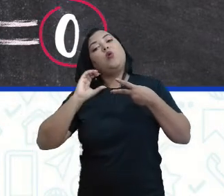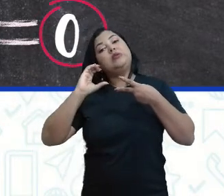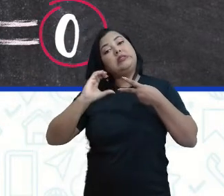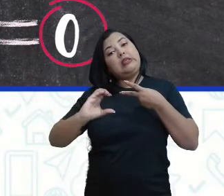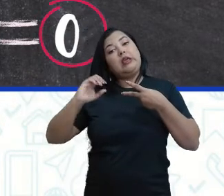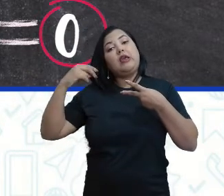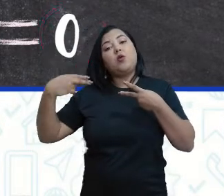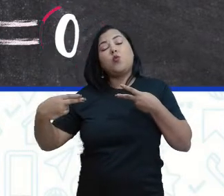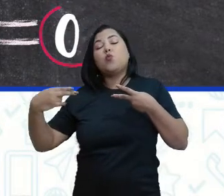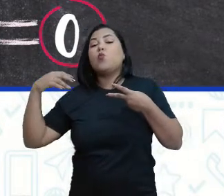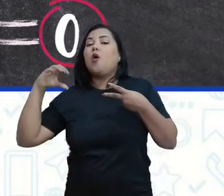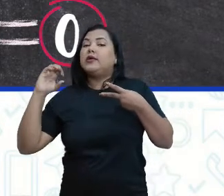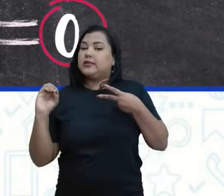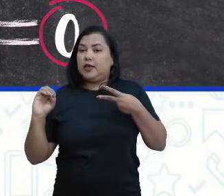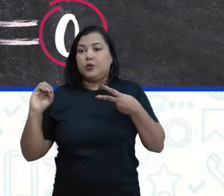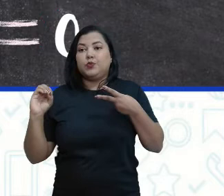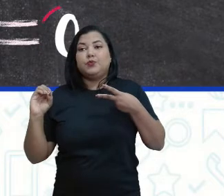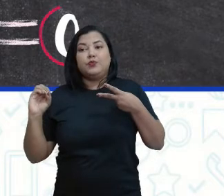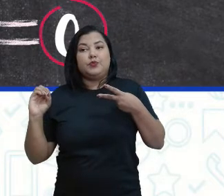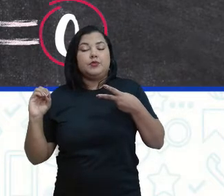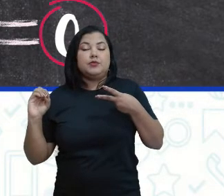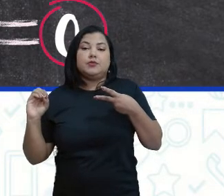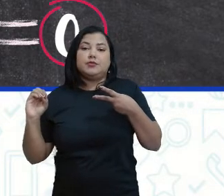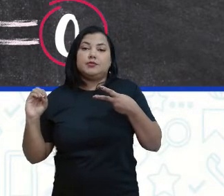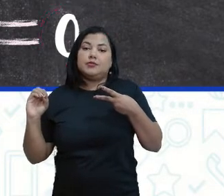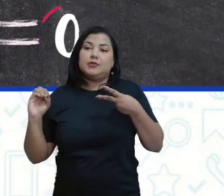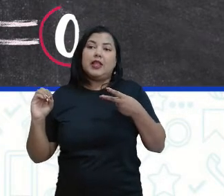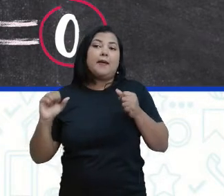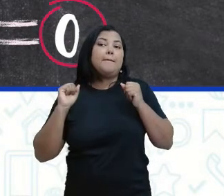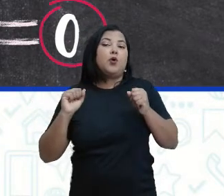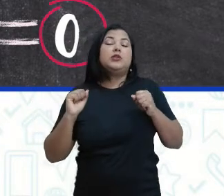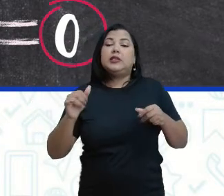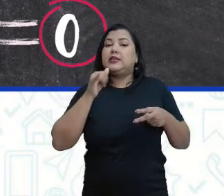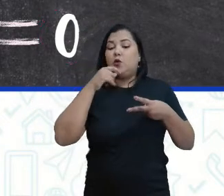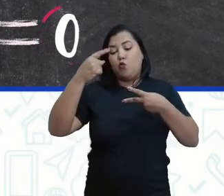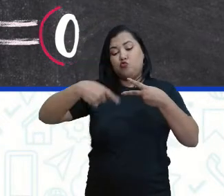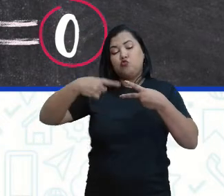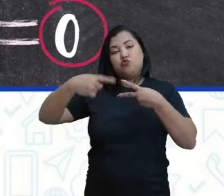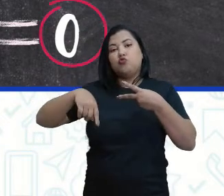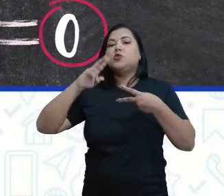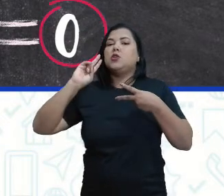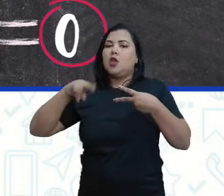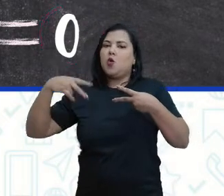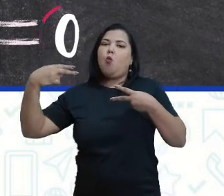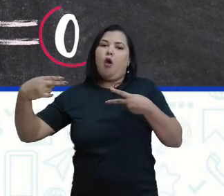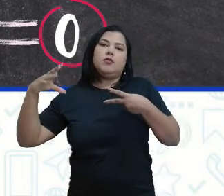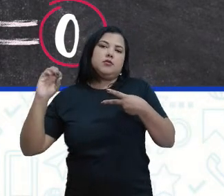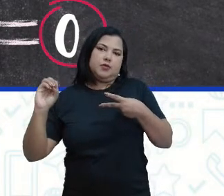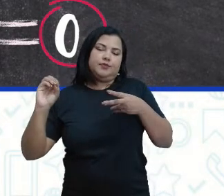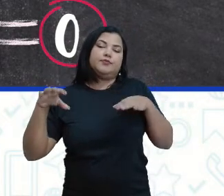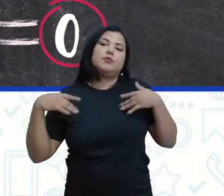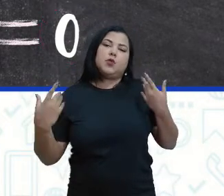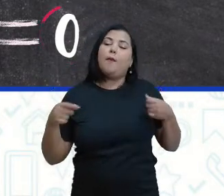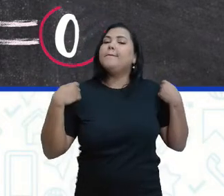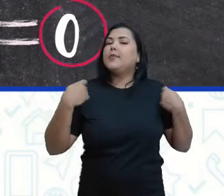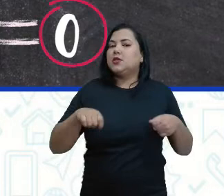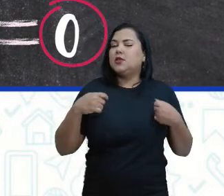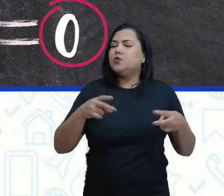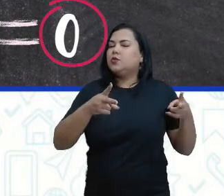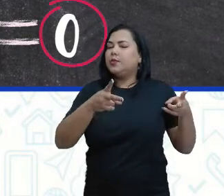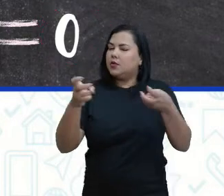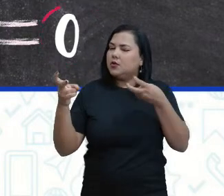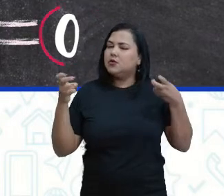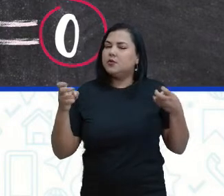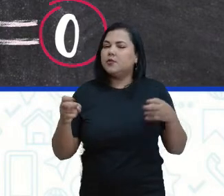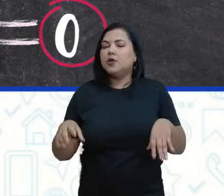caso que o C é igual a zero e a gente pode ter o caso que os dois são iguais a zero. Então, a gente precisa aí